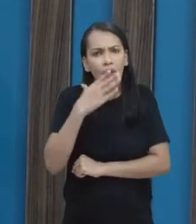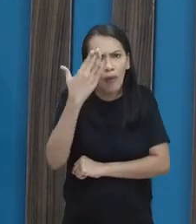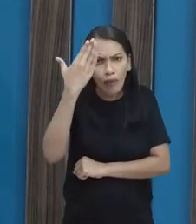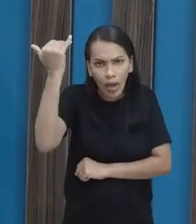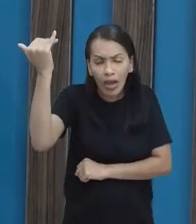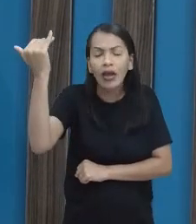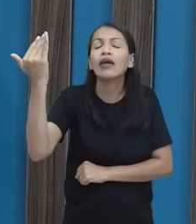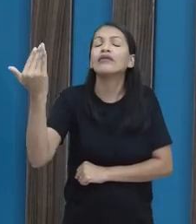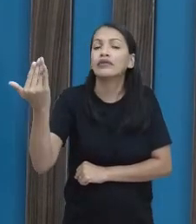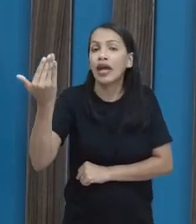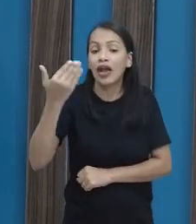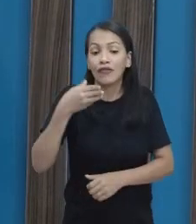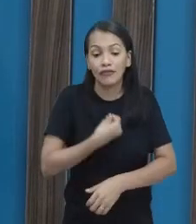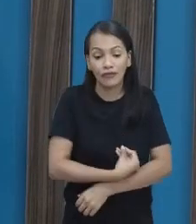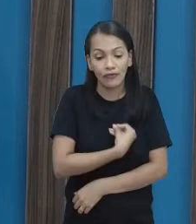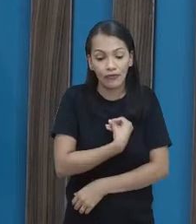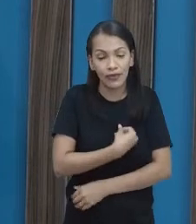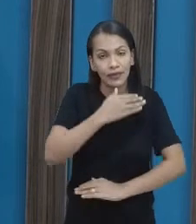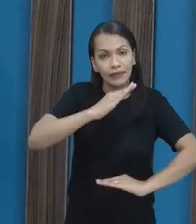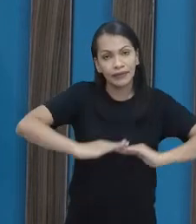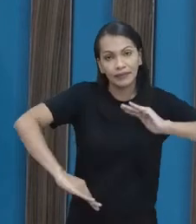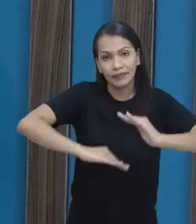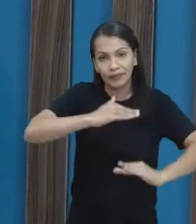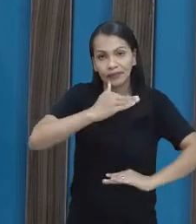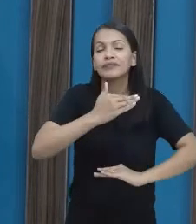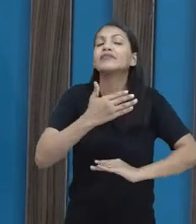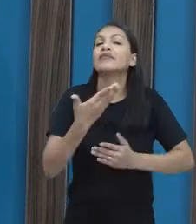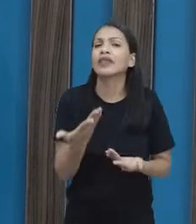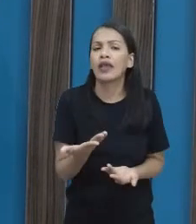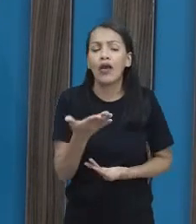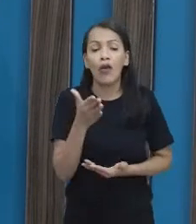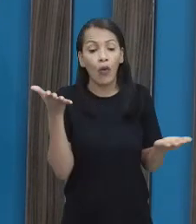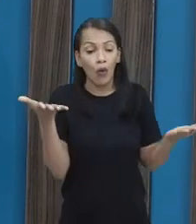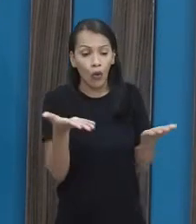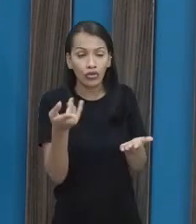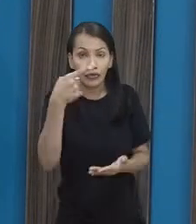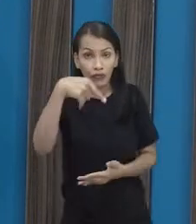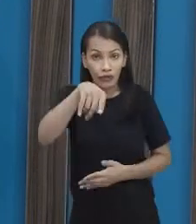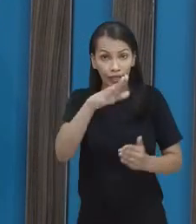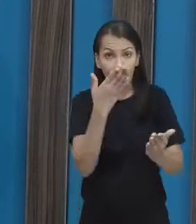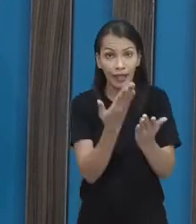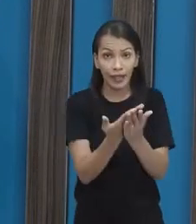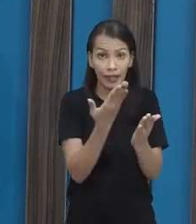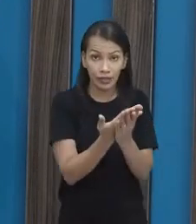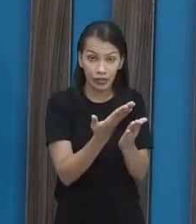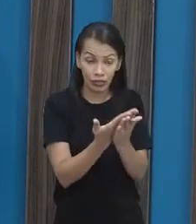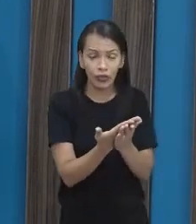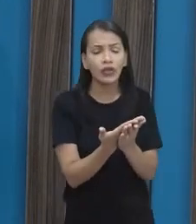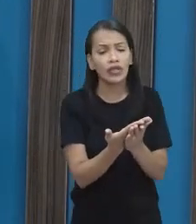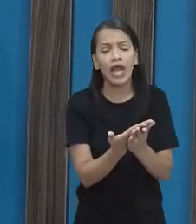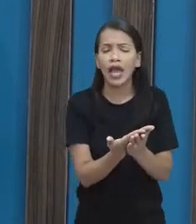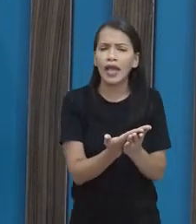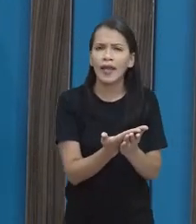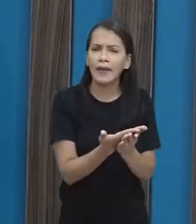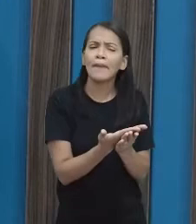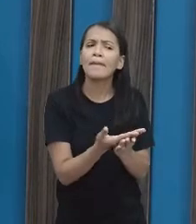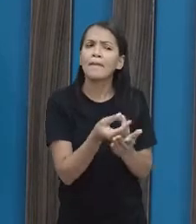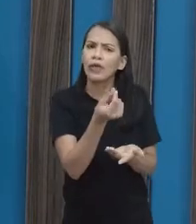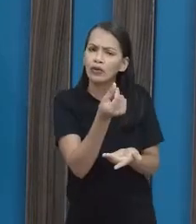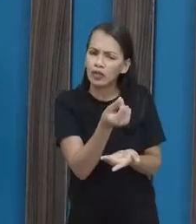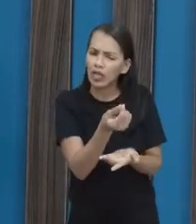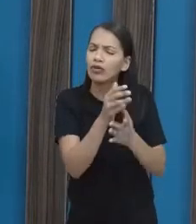vida profissional. Então, vale a pena, né, Carol, ficar sem esse dinheirinho hoje, para futuramente